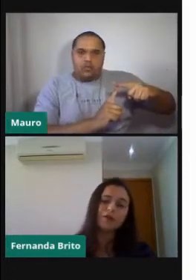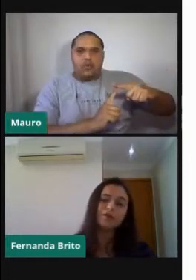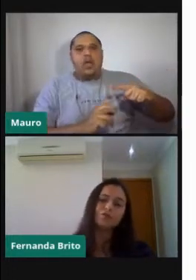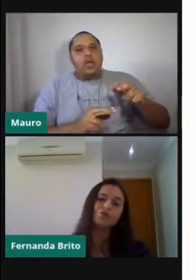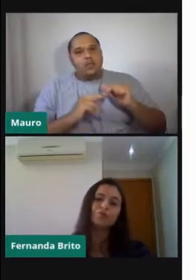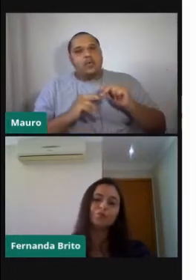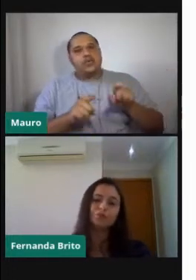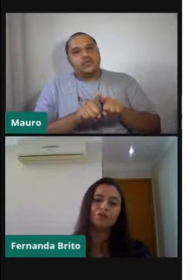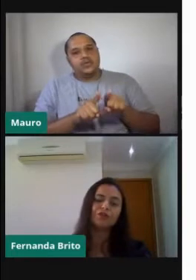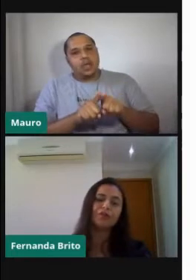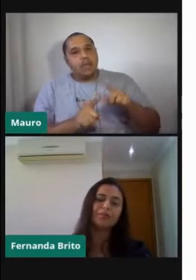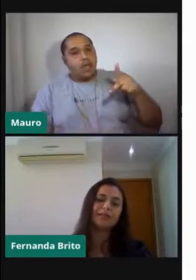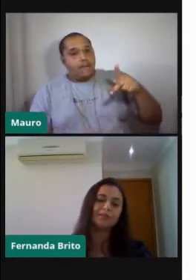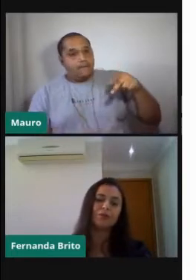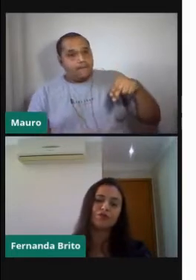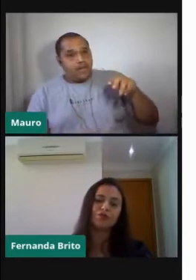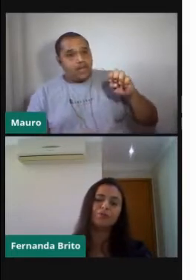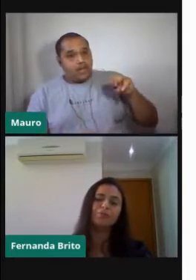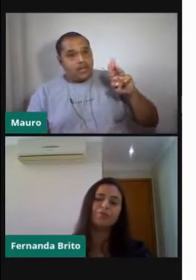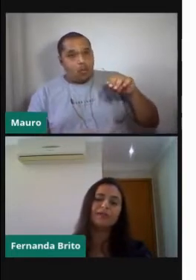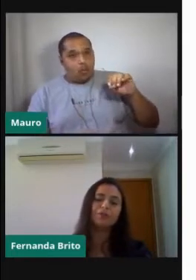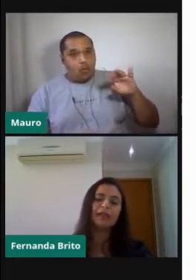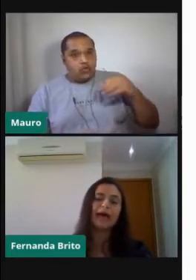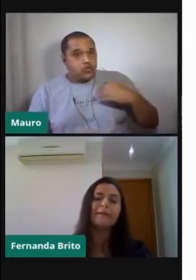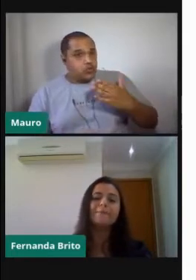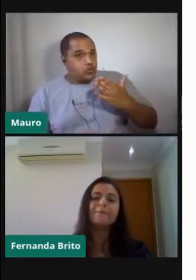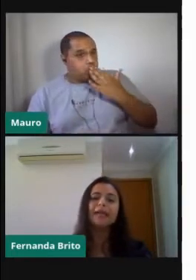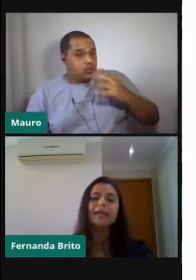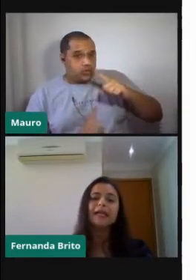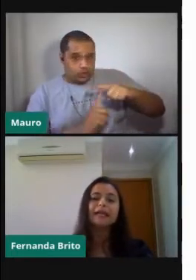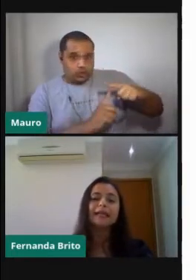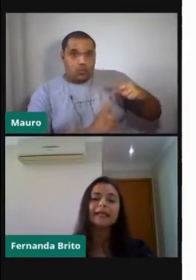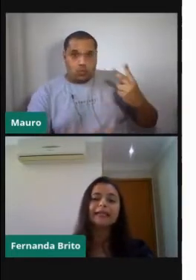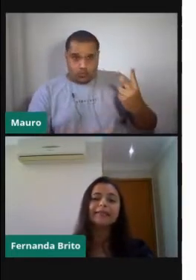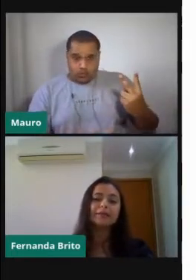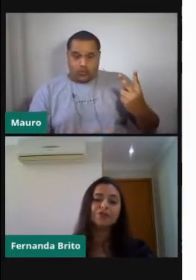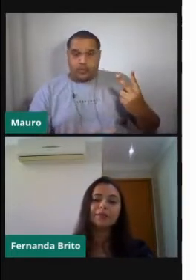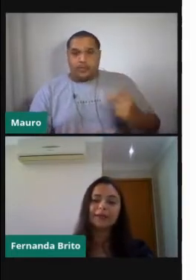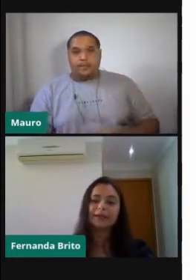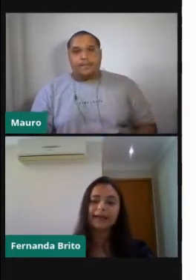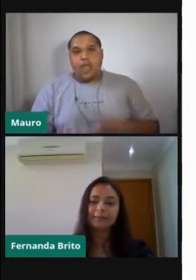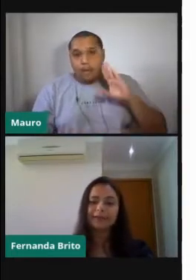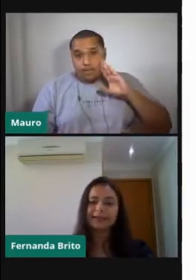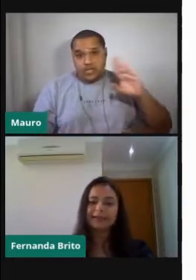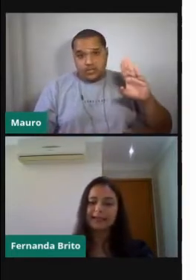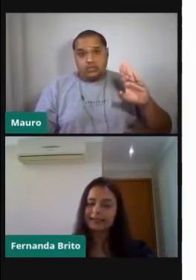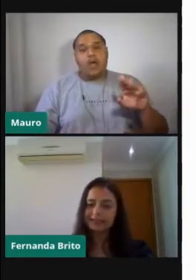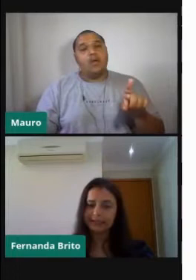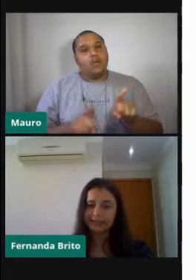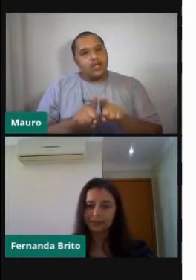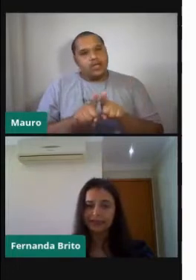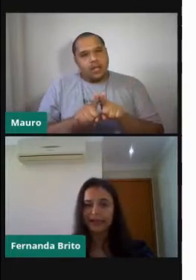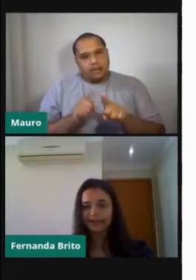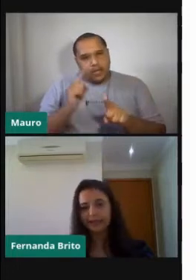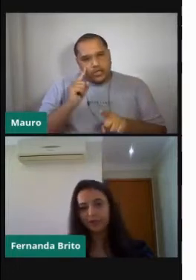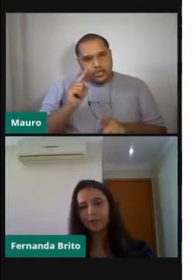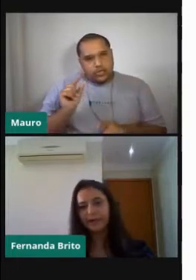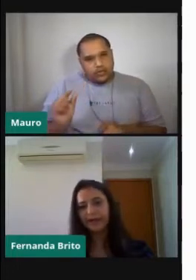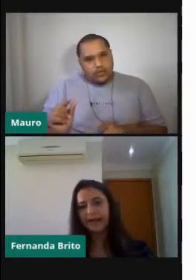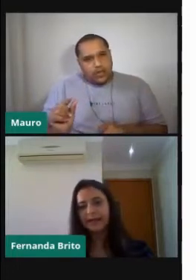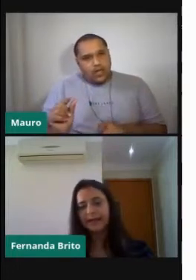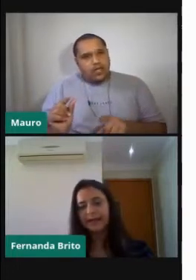sendo os pneumócitos do tipo 2, né, o principal tipo celular, e temos também a presença dessa serina